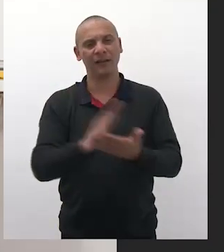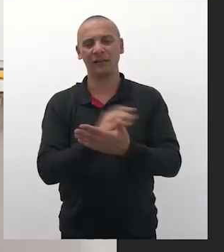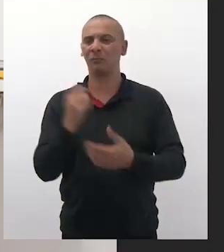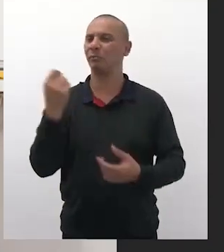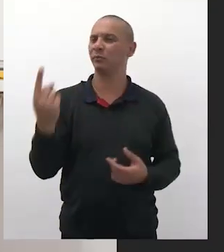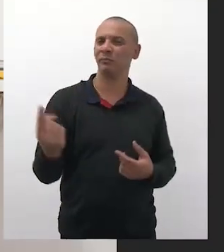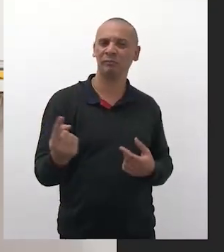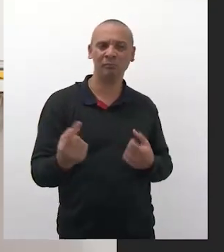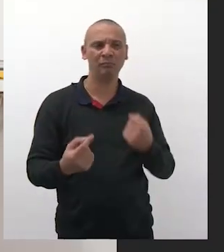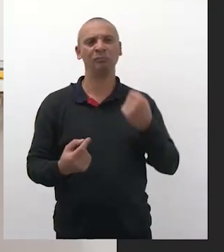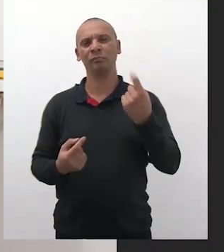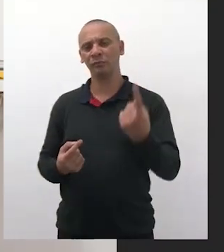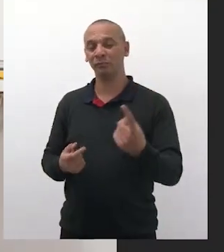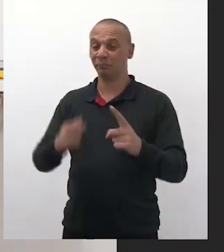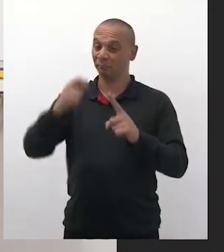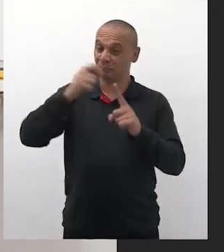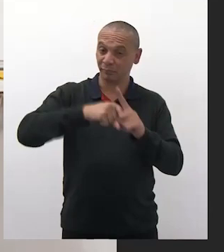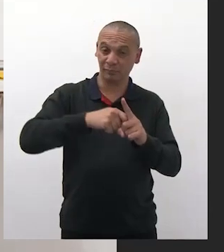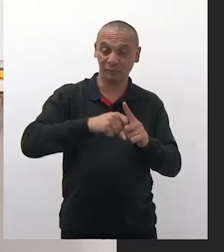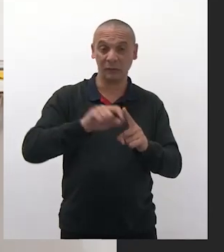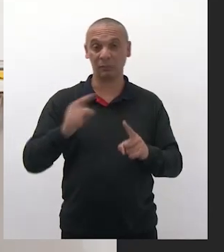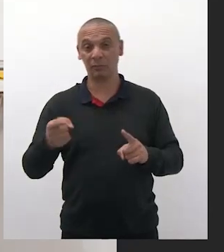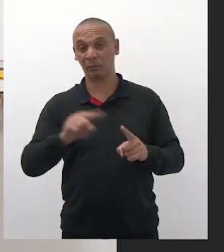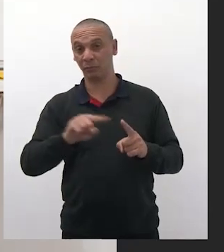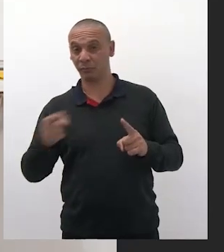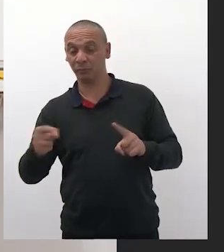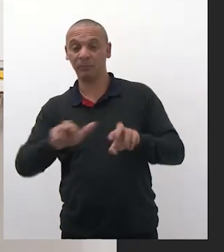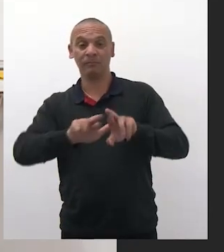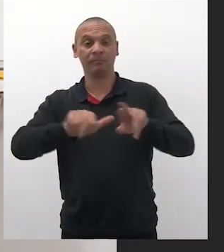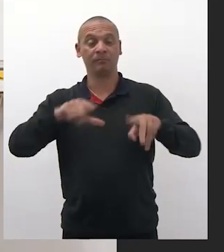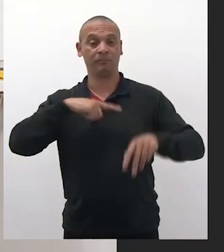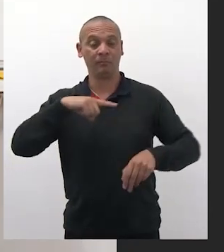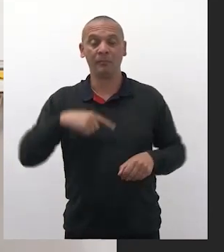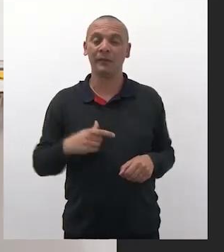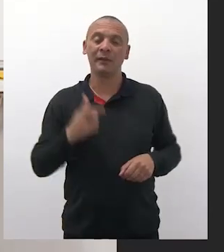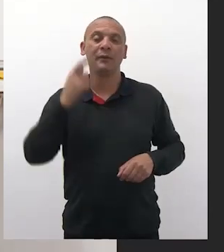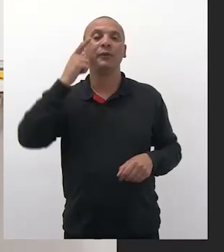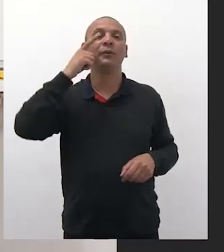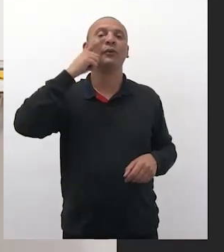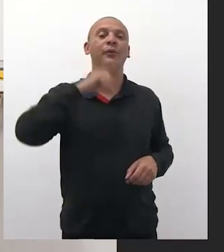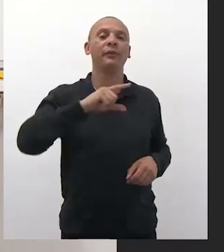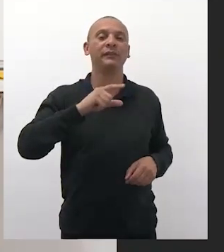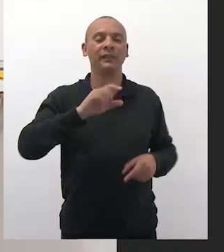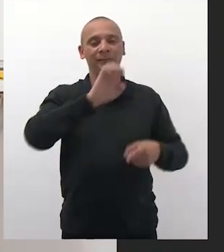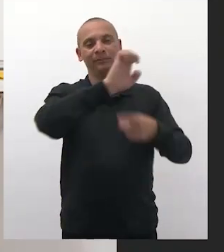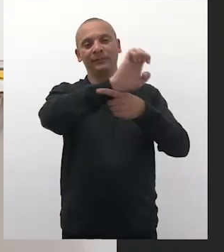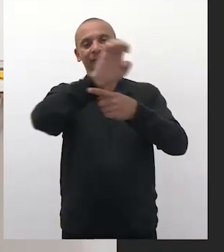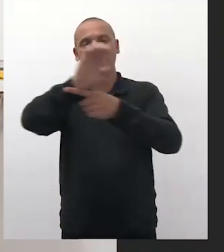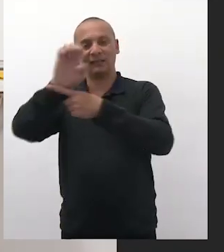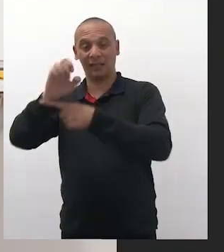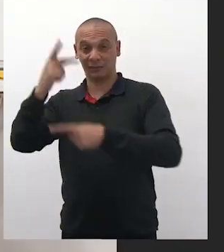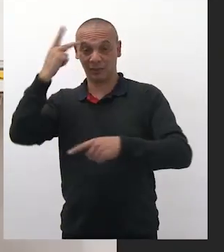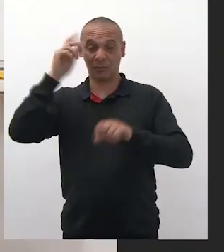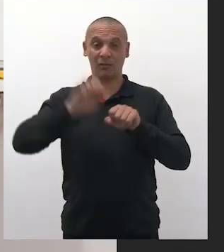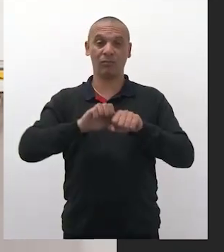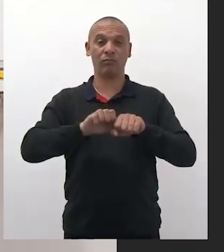mês não, mas nós conseguimos aí chegar a todo o estado, né? Tem pessoas também